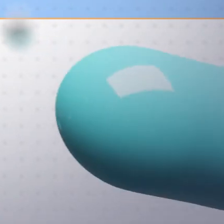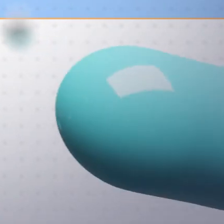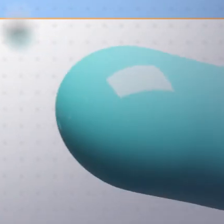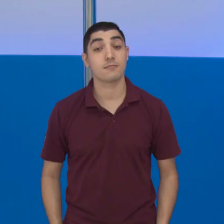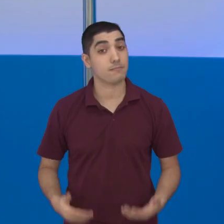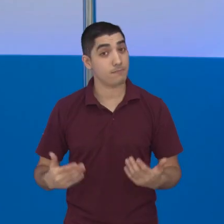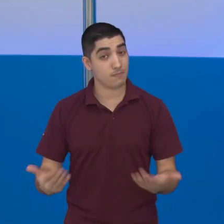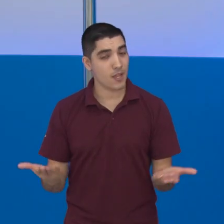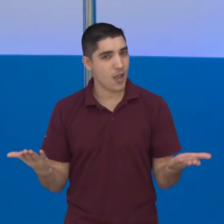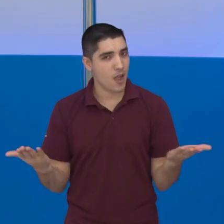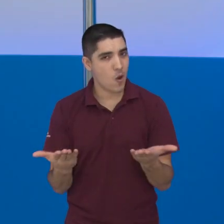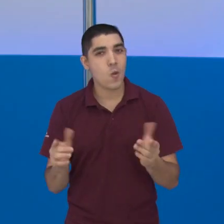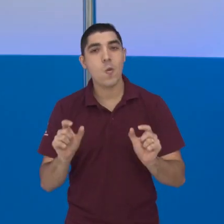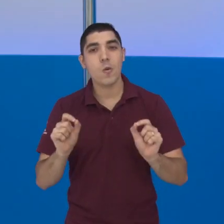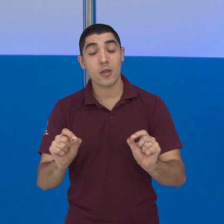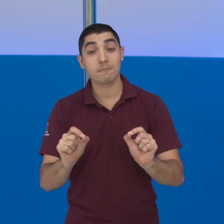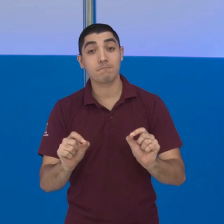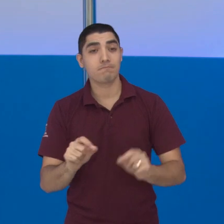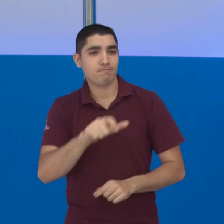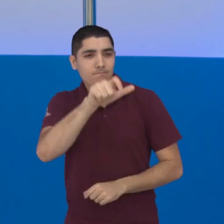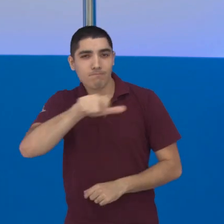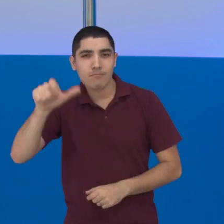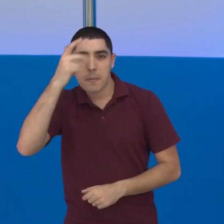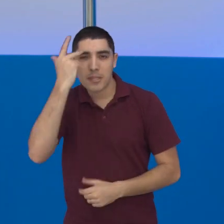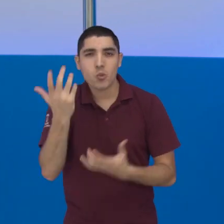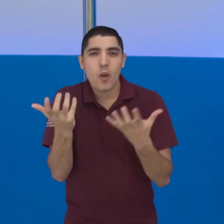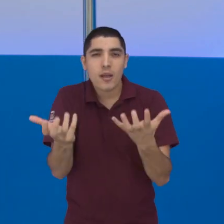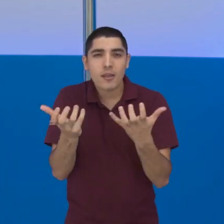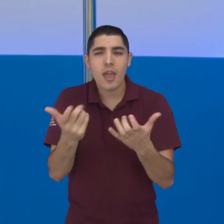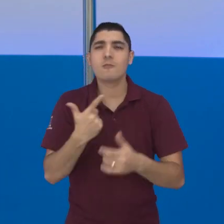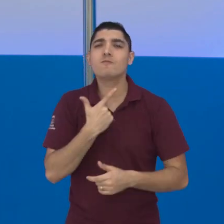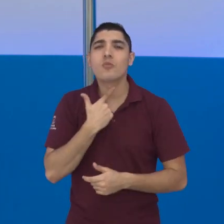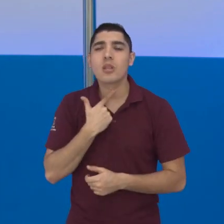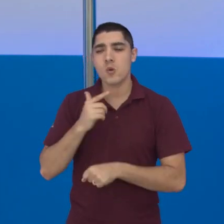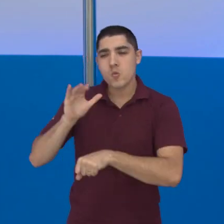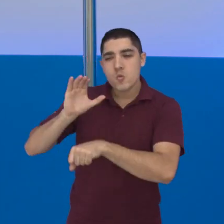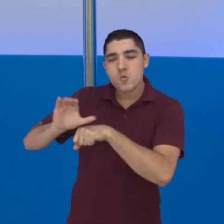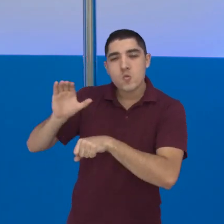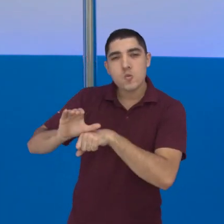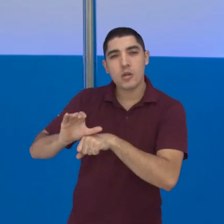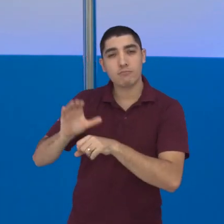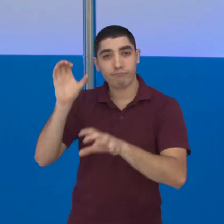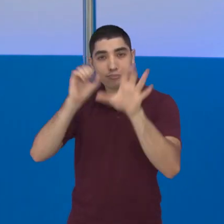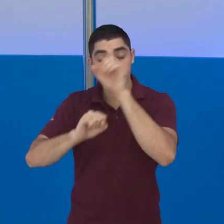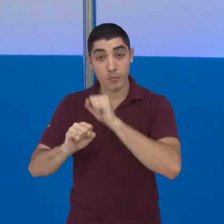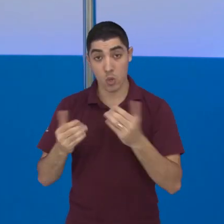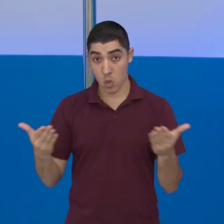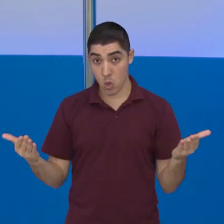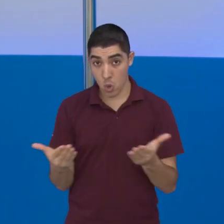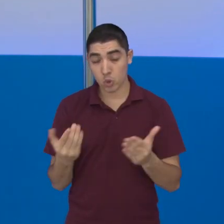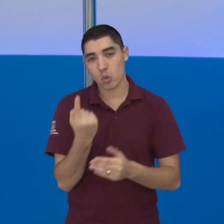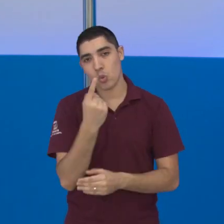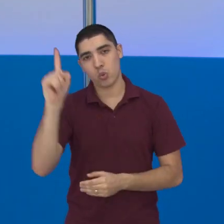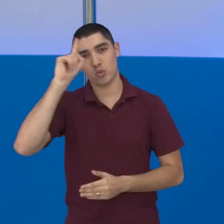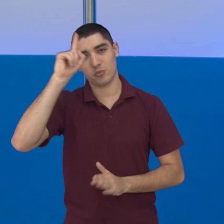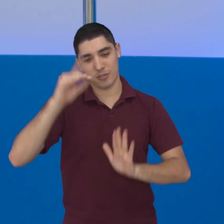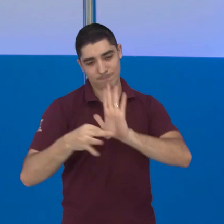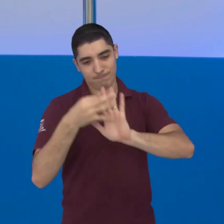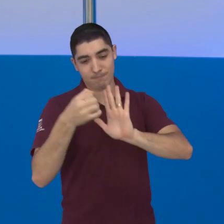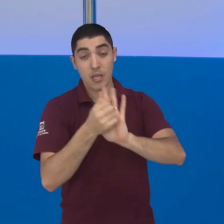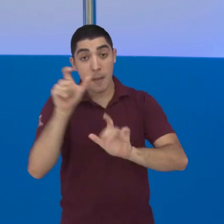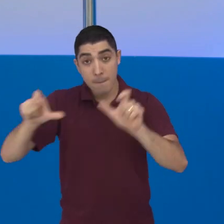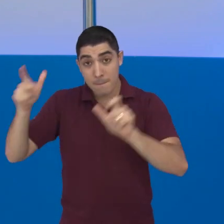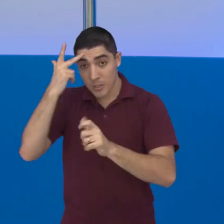ajudado e a gente conversa agora com quem tá em busca por uma capacitação terminou hoje o prazo de inscrição para quem quer se